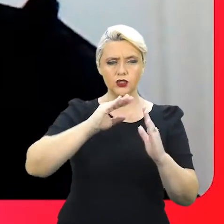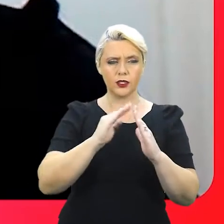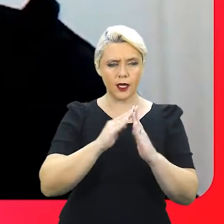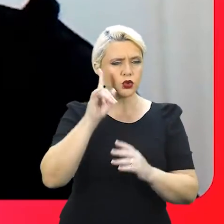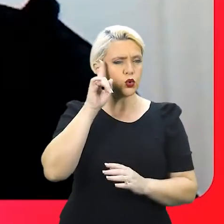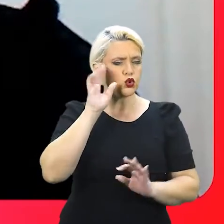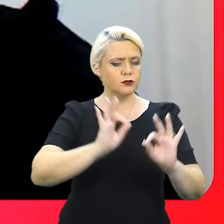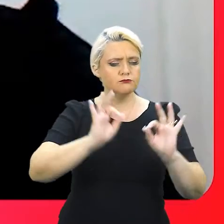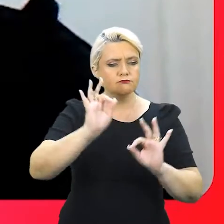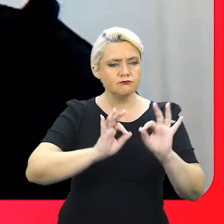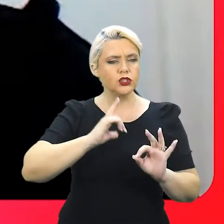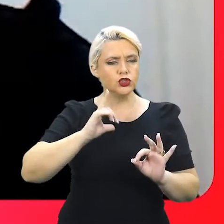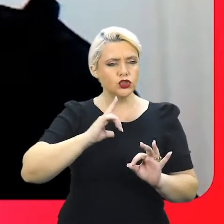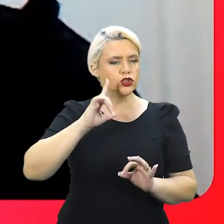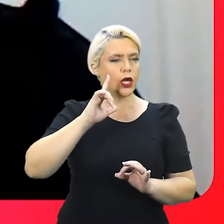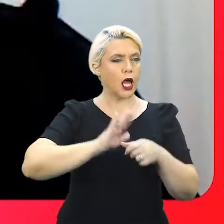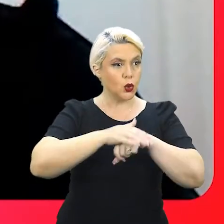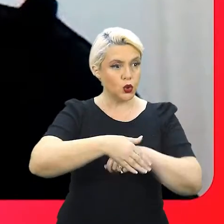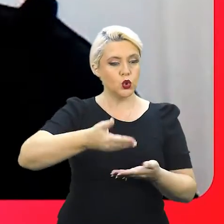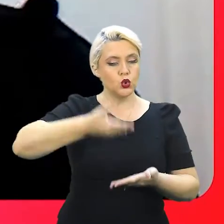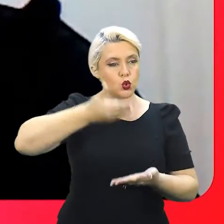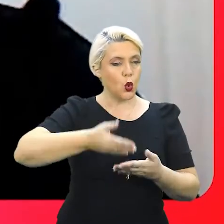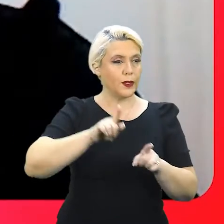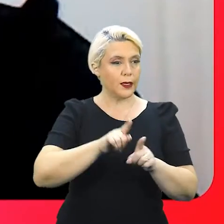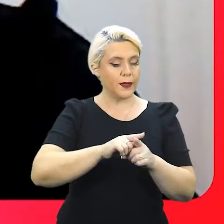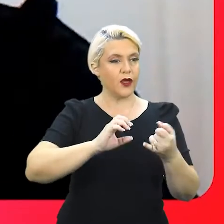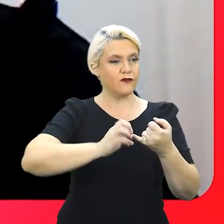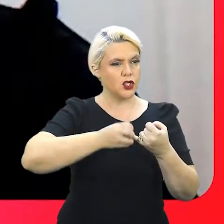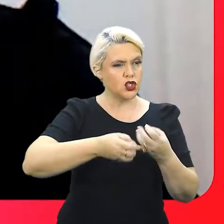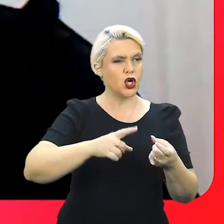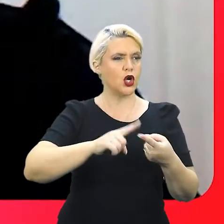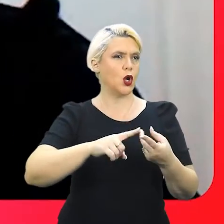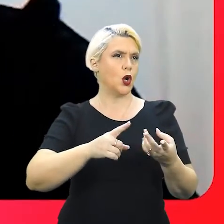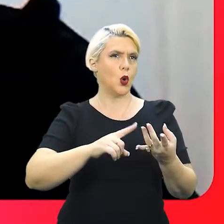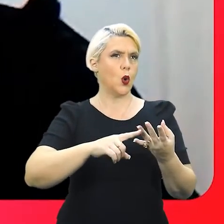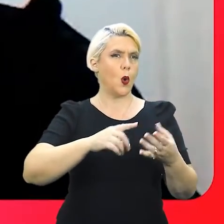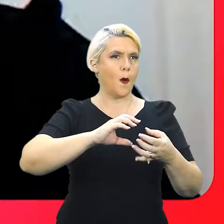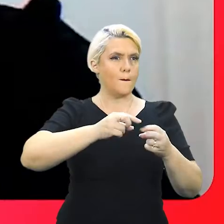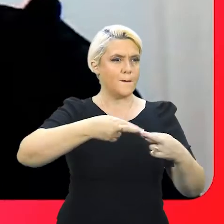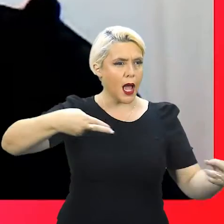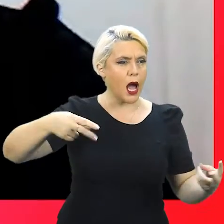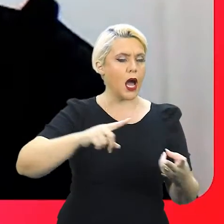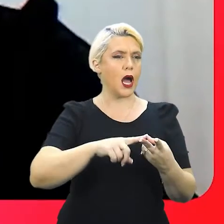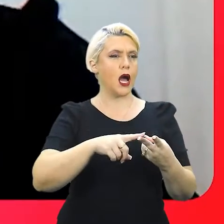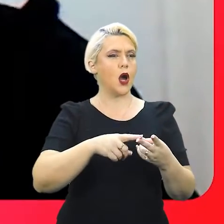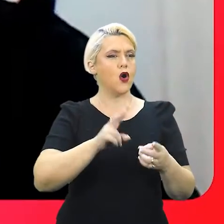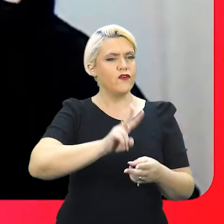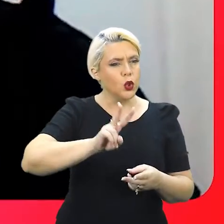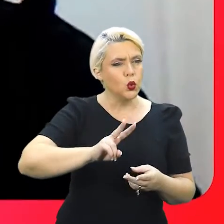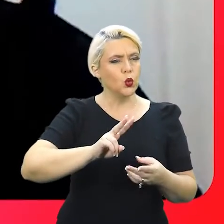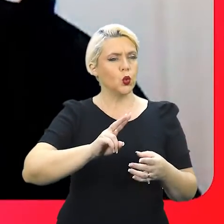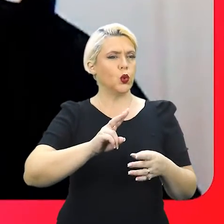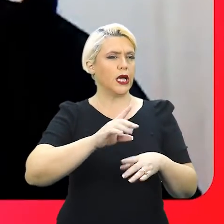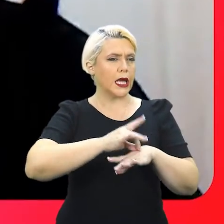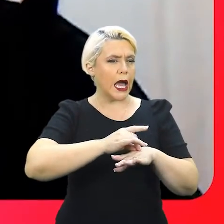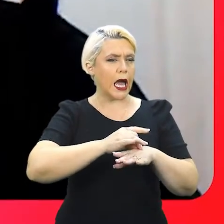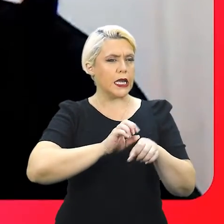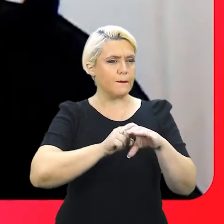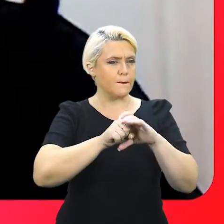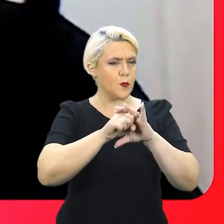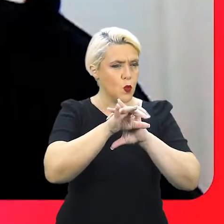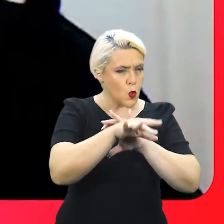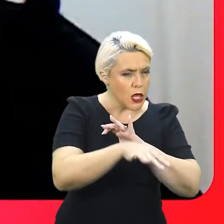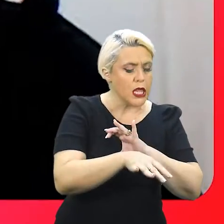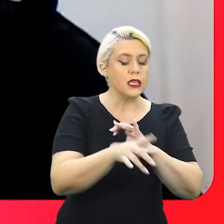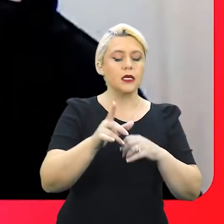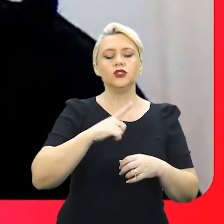todo dia o meu sopão à noite, Olha. com feijão, com macarrão, com legumes, com carne moída. Não tinha nada melhor para